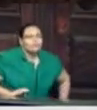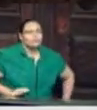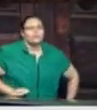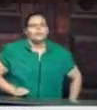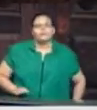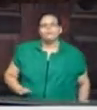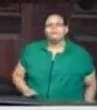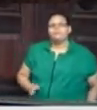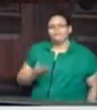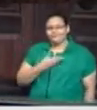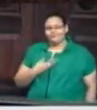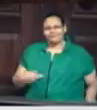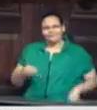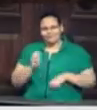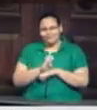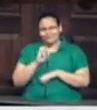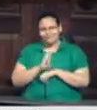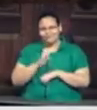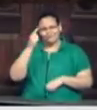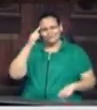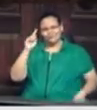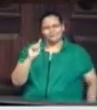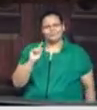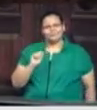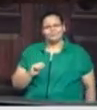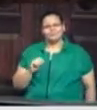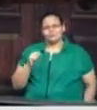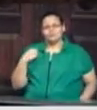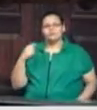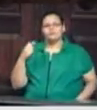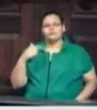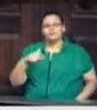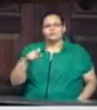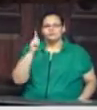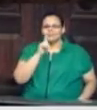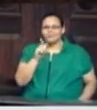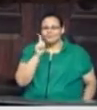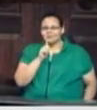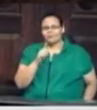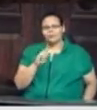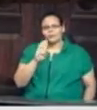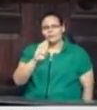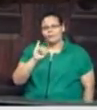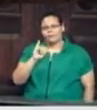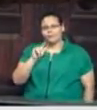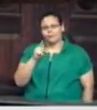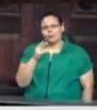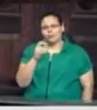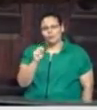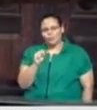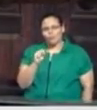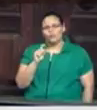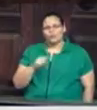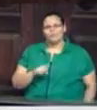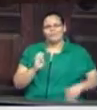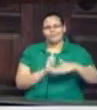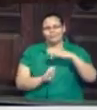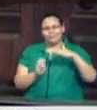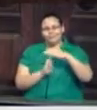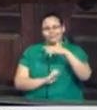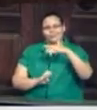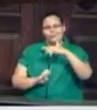o patamar de contrapartida alcançado com os bilhões e bilhões dados em isenções